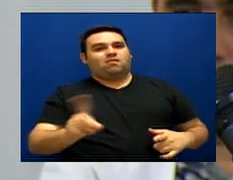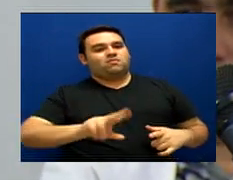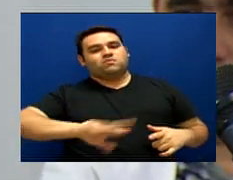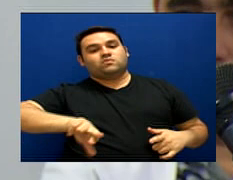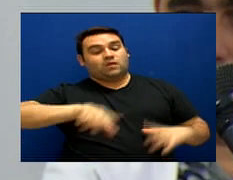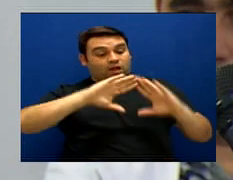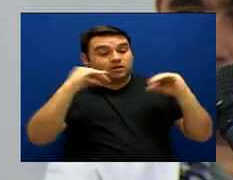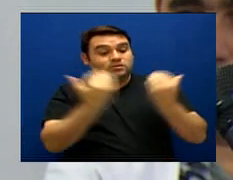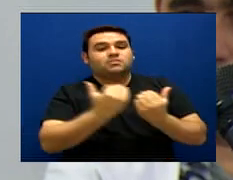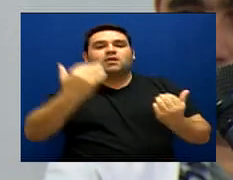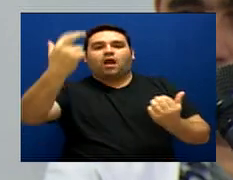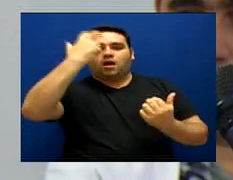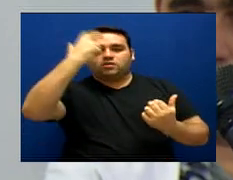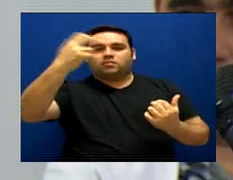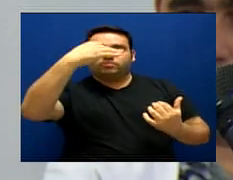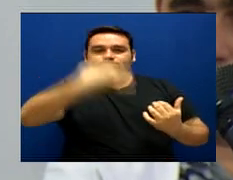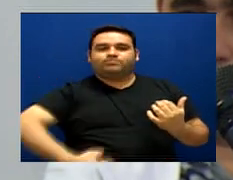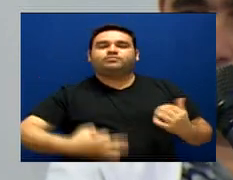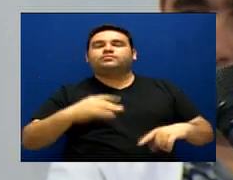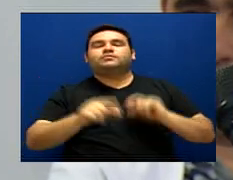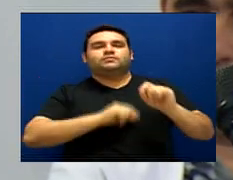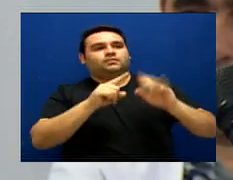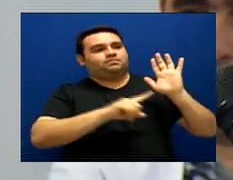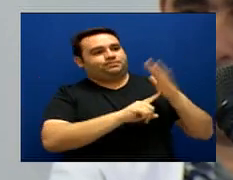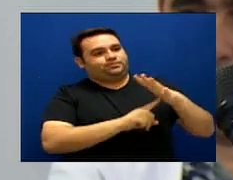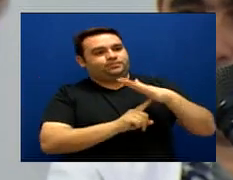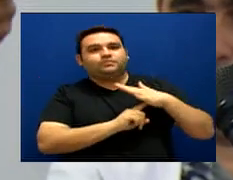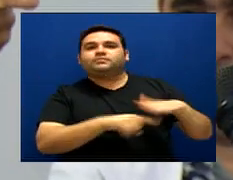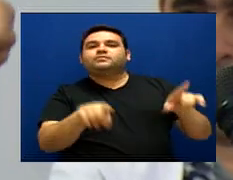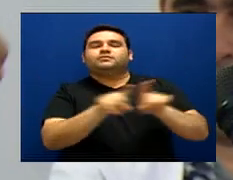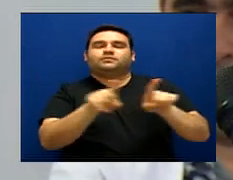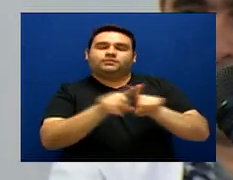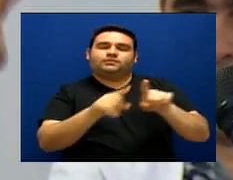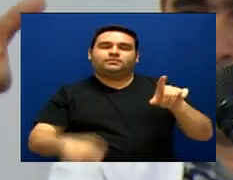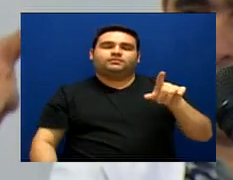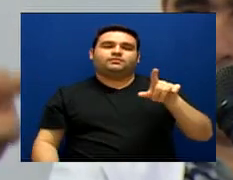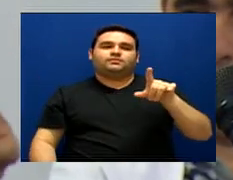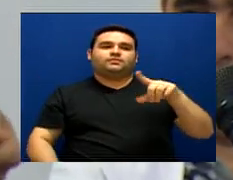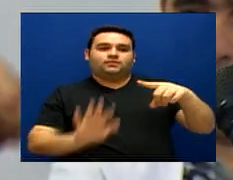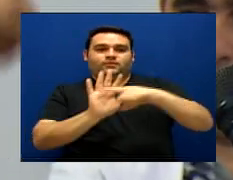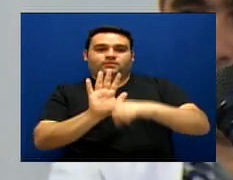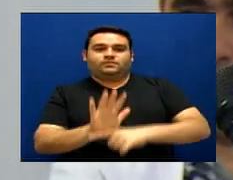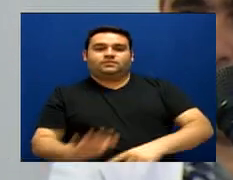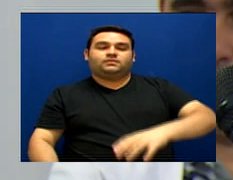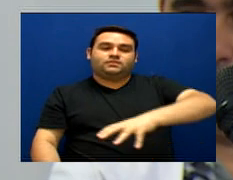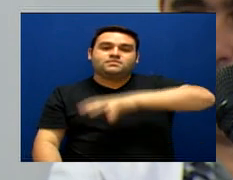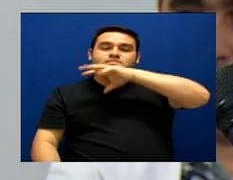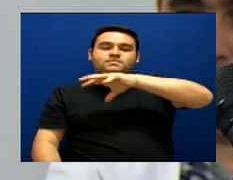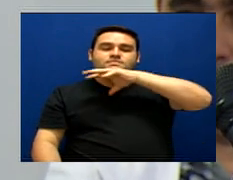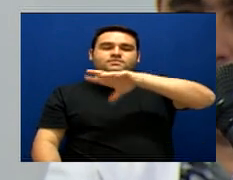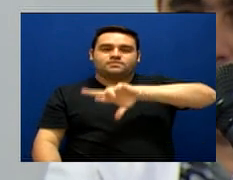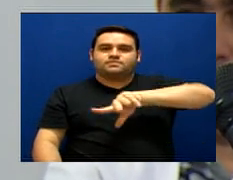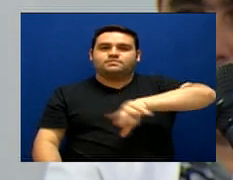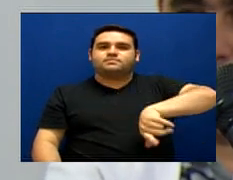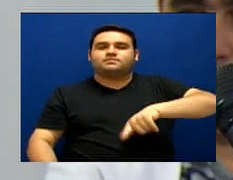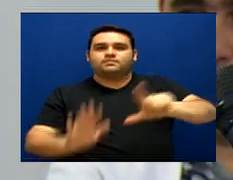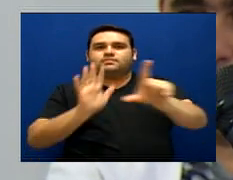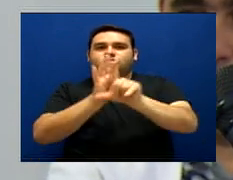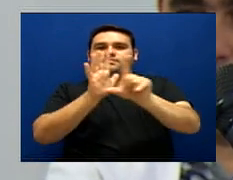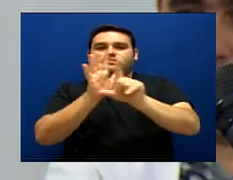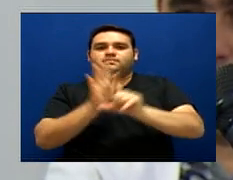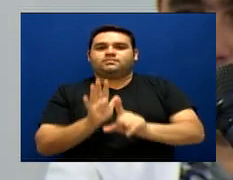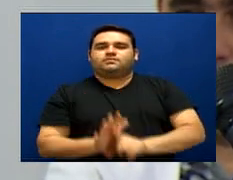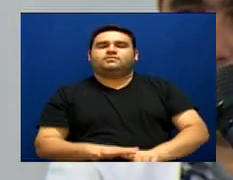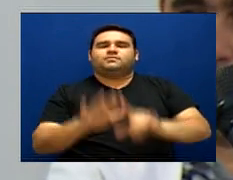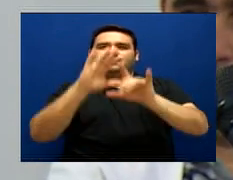A Câmara tem competência no campo ambiental e no campo dos direitos dos animais de legislar